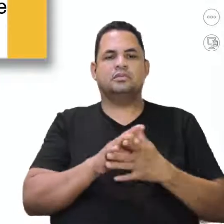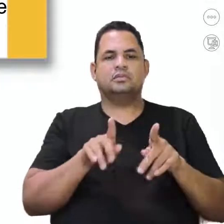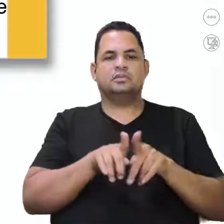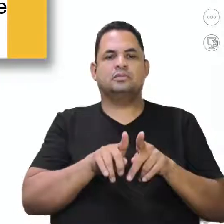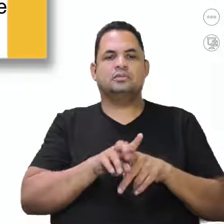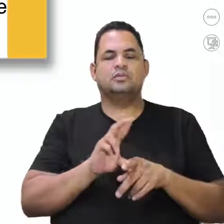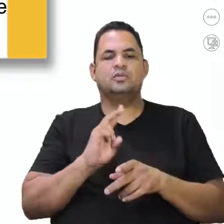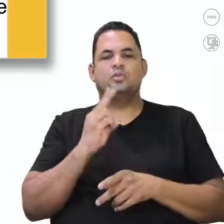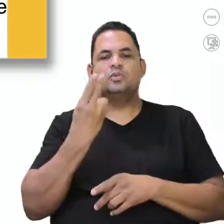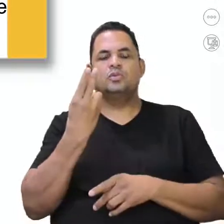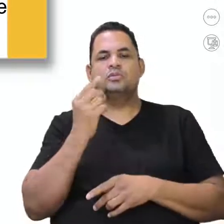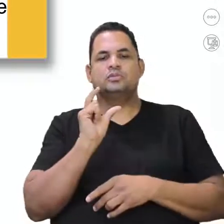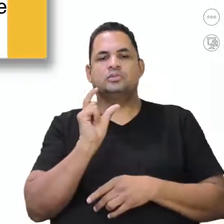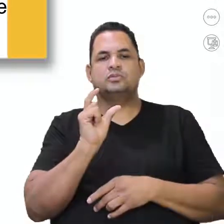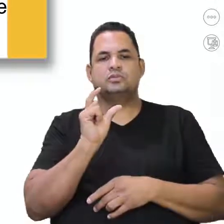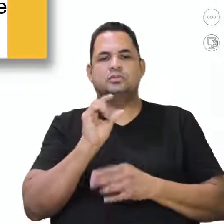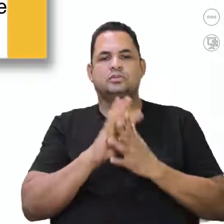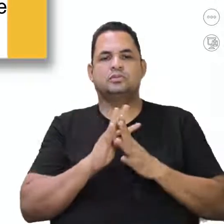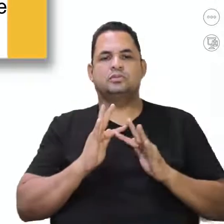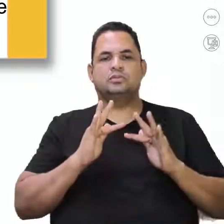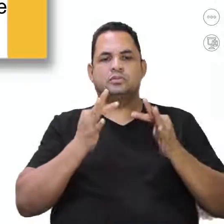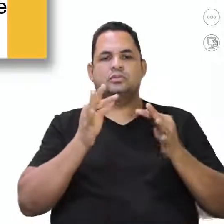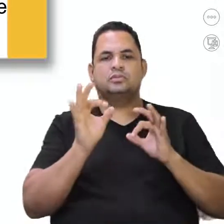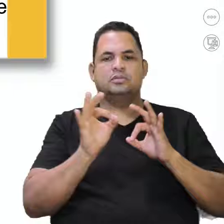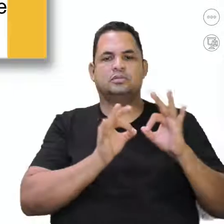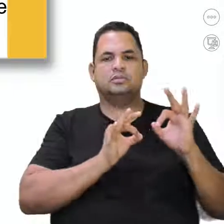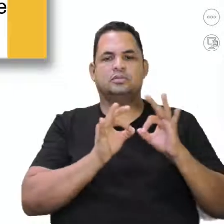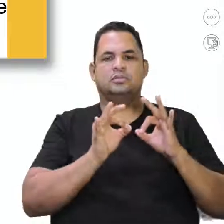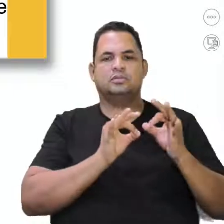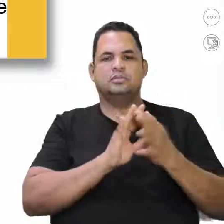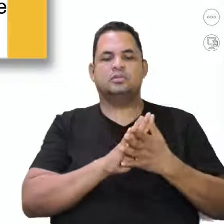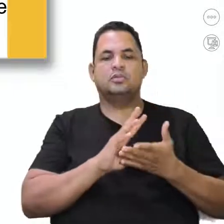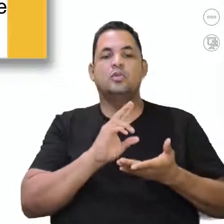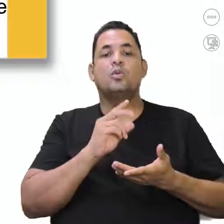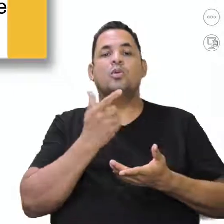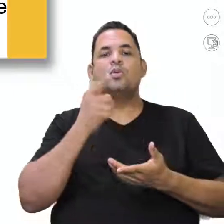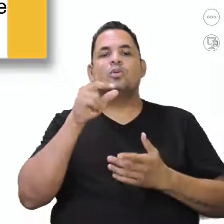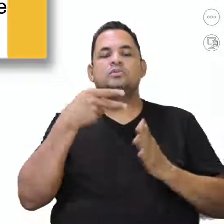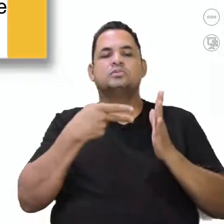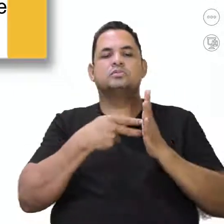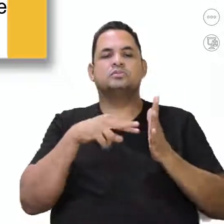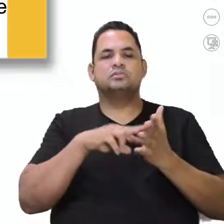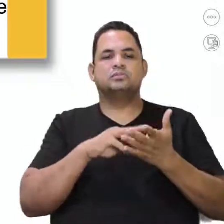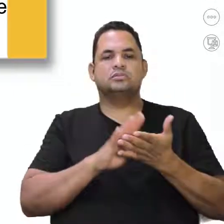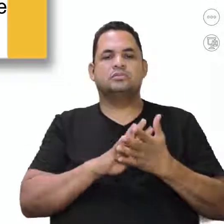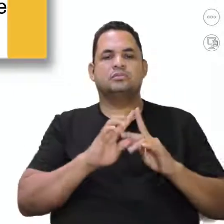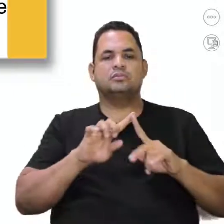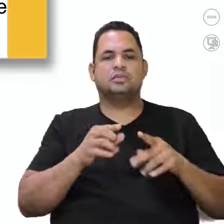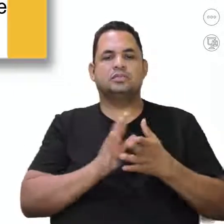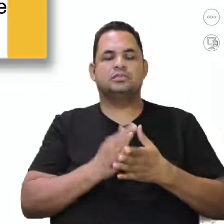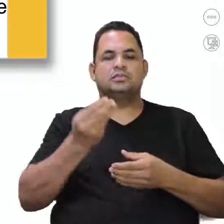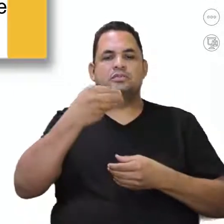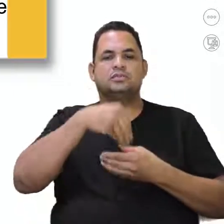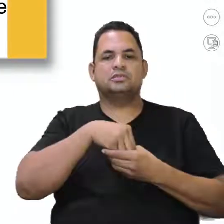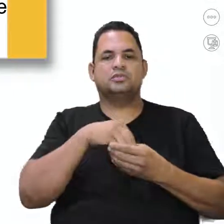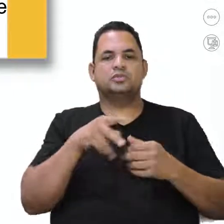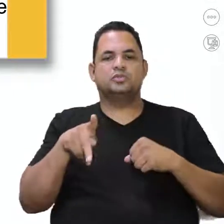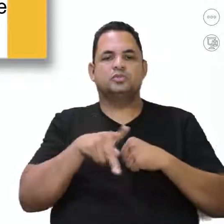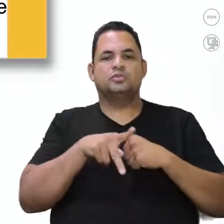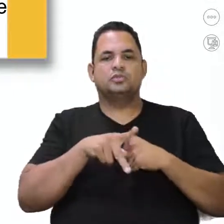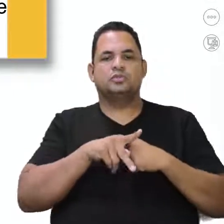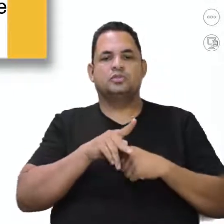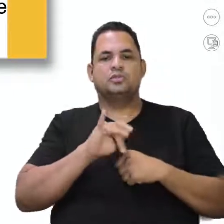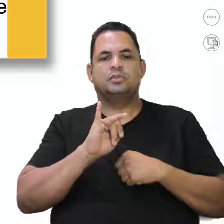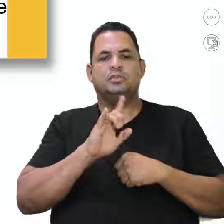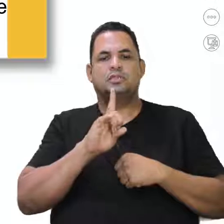com outras palavras ao final, formando outros significados, mas ainda na seara dos pronomes